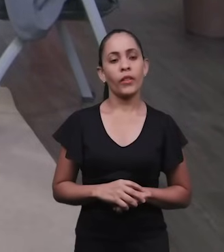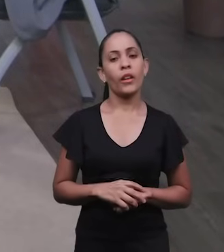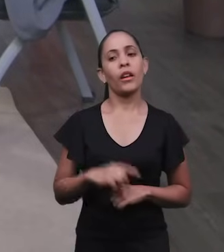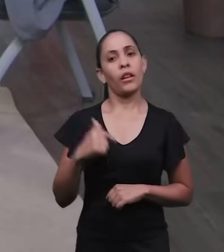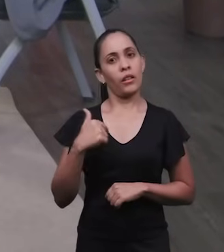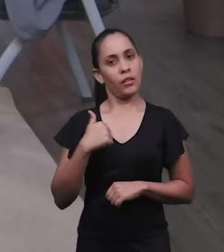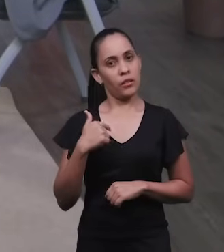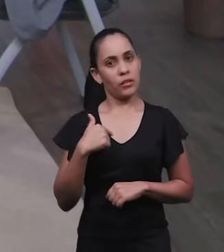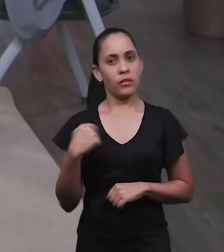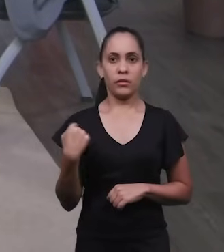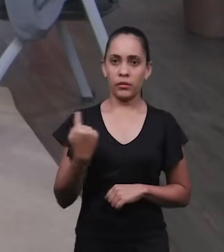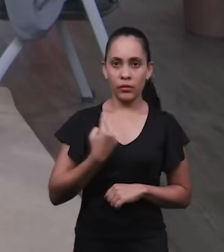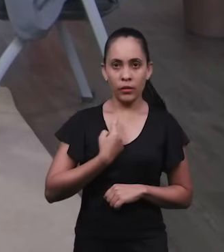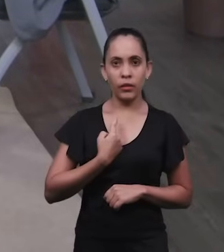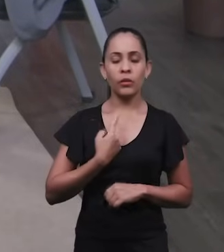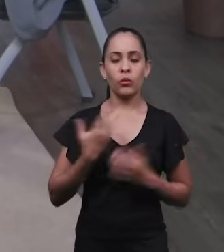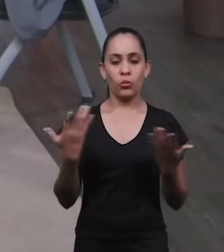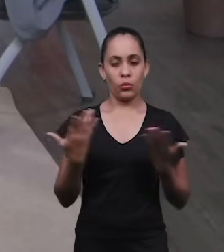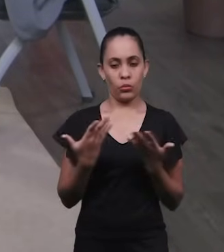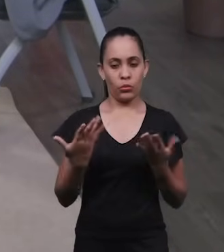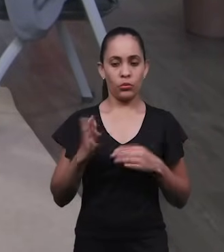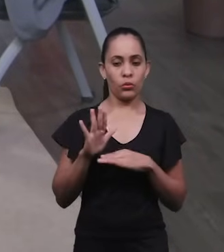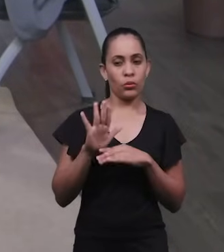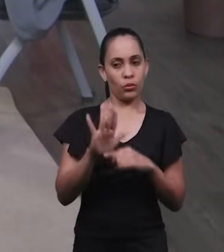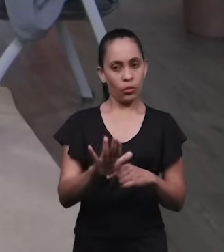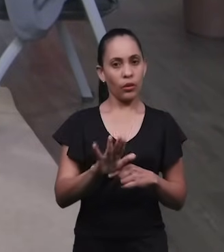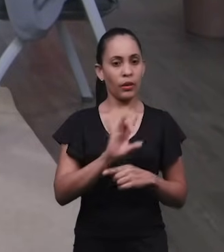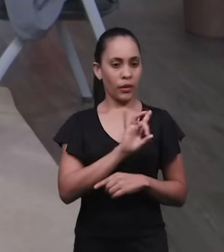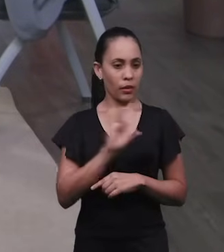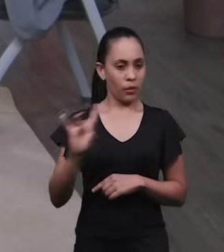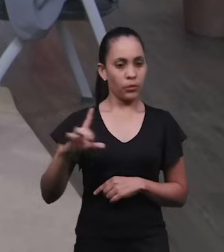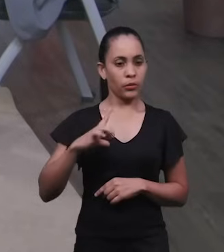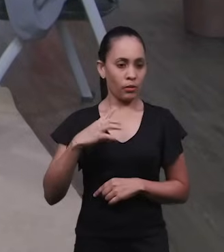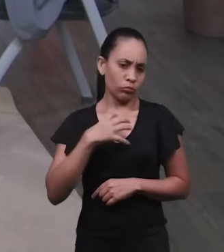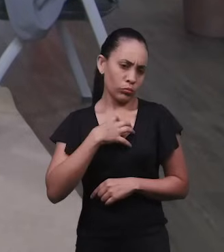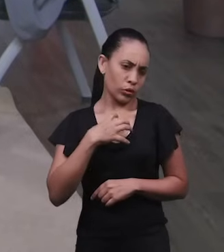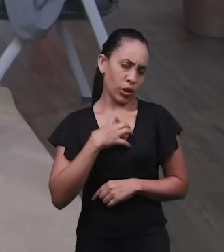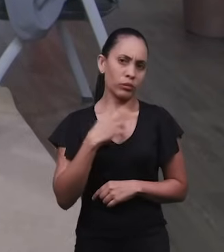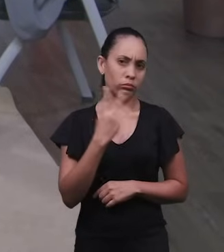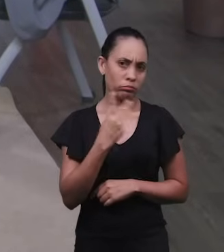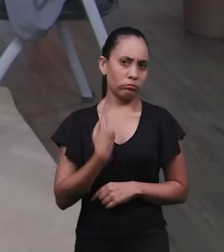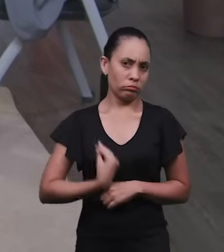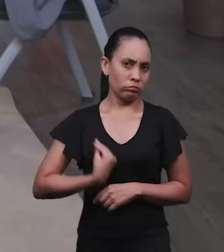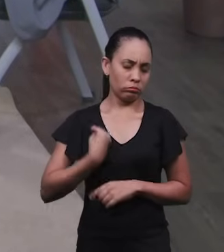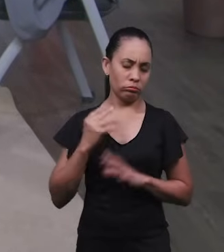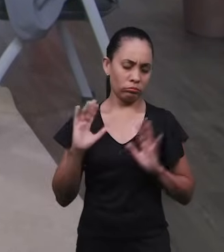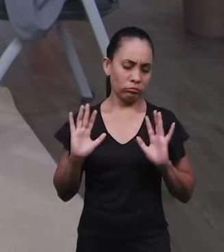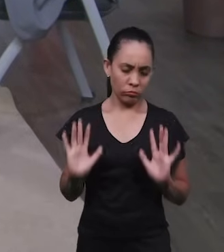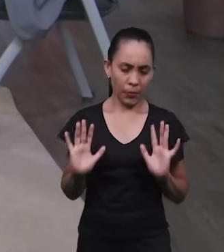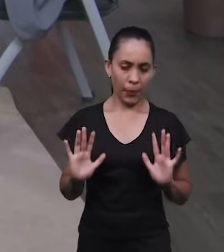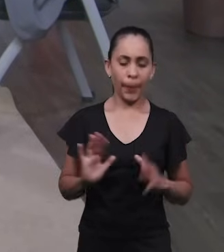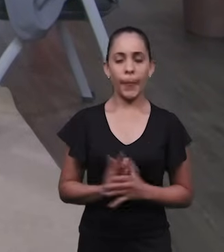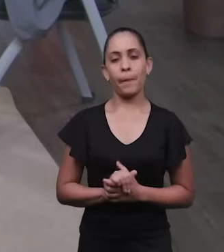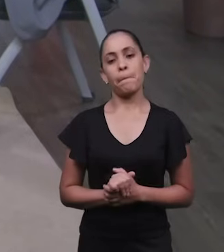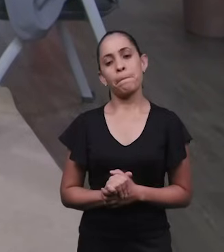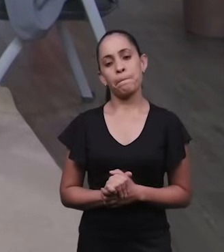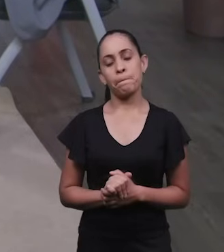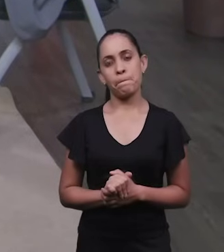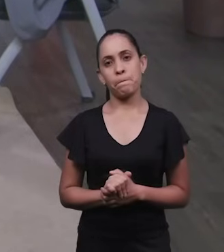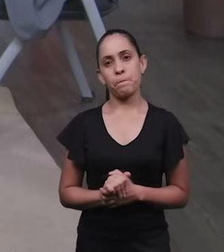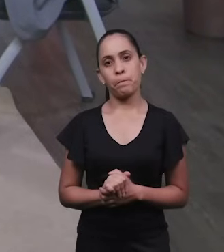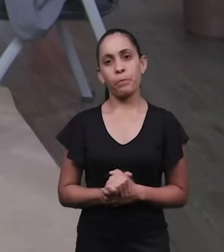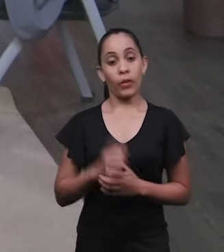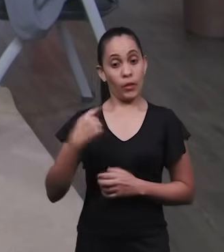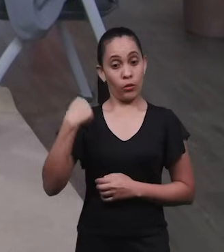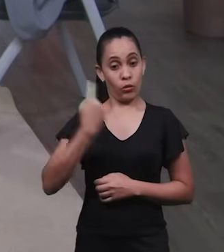Aí nós temos, cada um tem uma maneira de conduzir. Eu não sei, né? Os pastores, cada um tem uma maneira de conduzir a pessoa a Cristo.